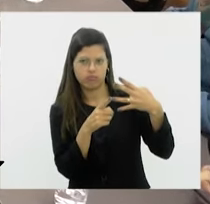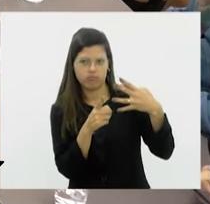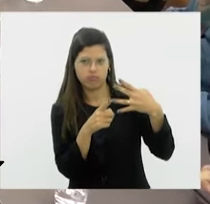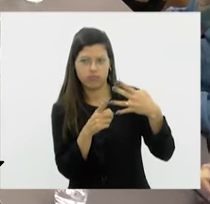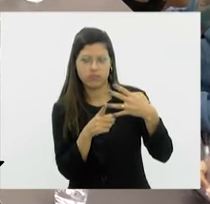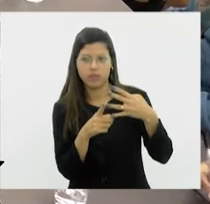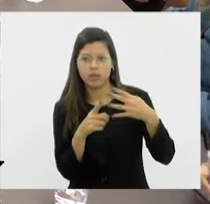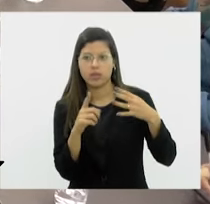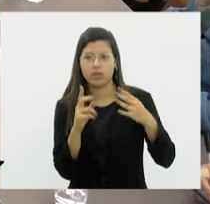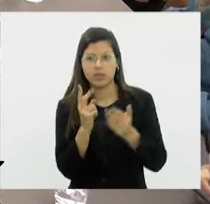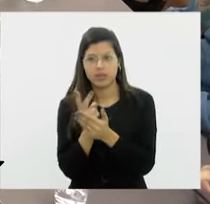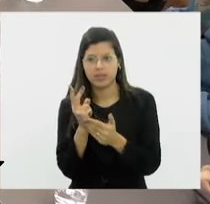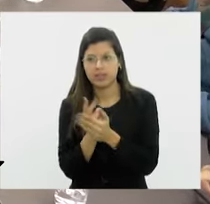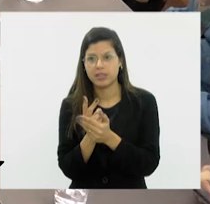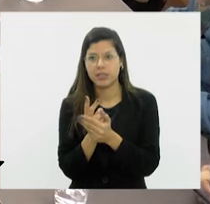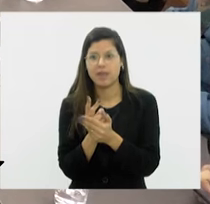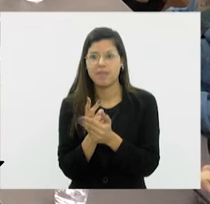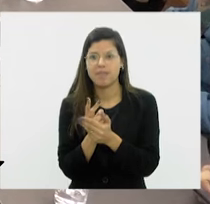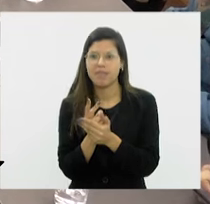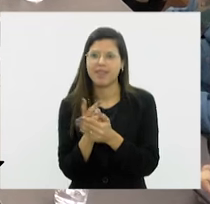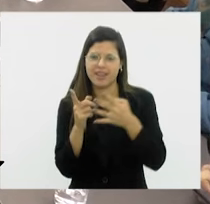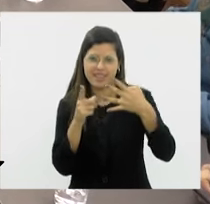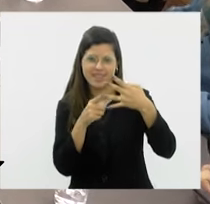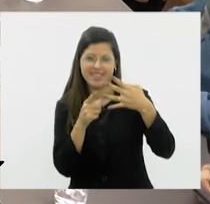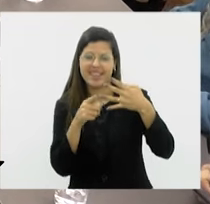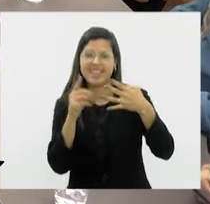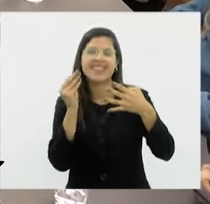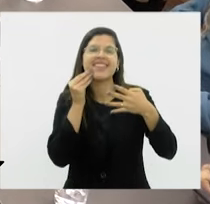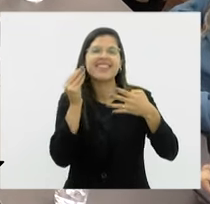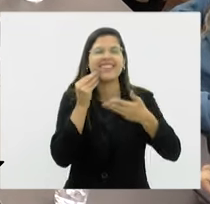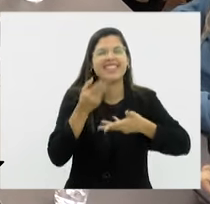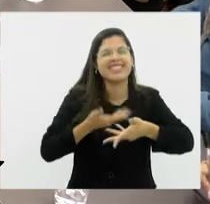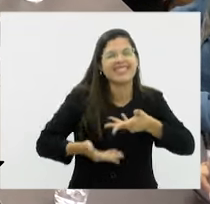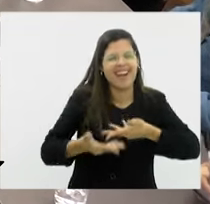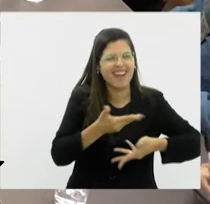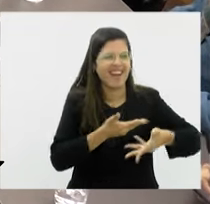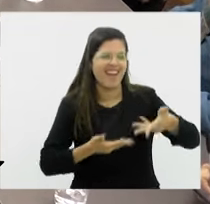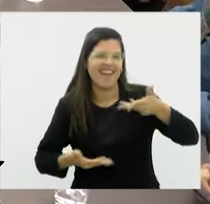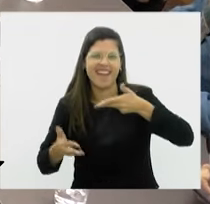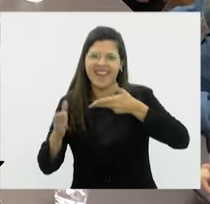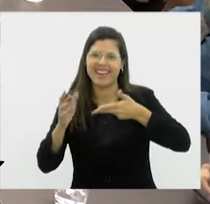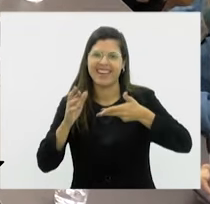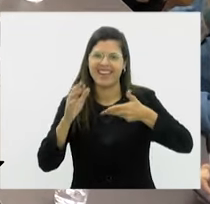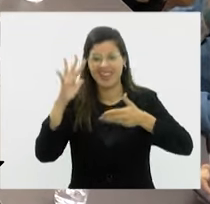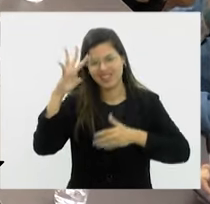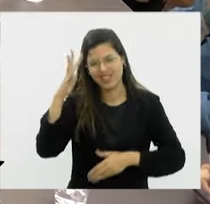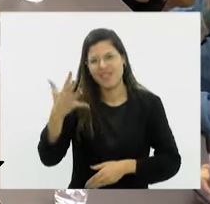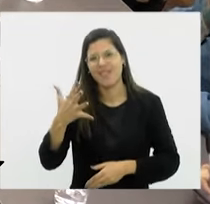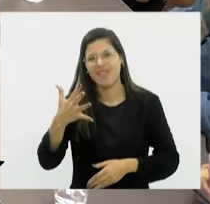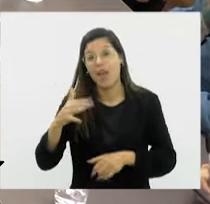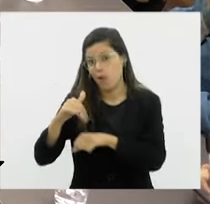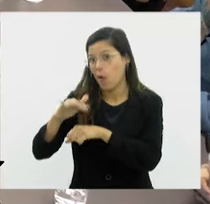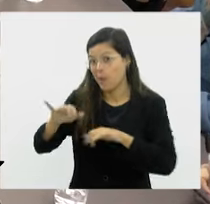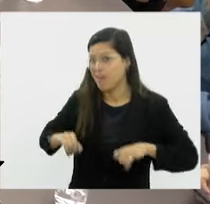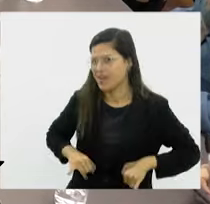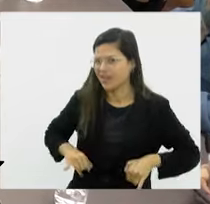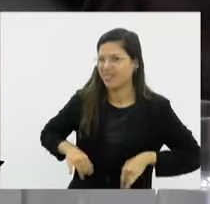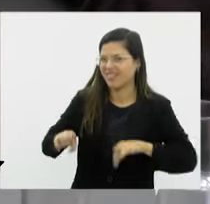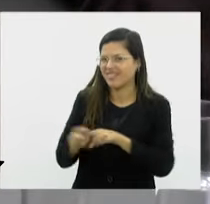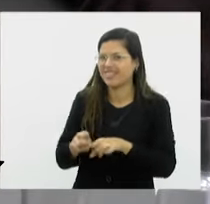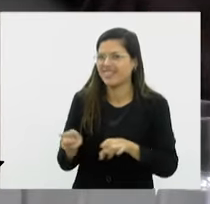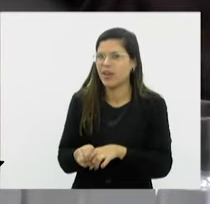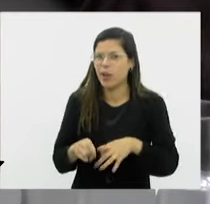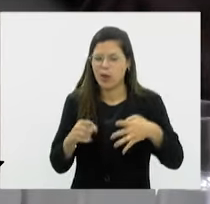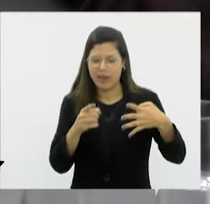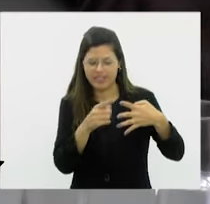do meio é conciliador. Que é o que mais sofre, né? Porque os extremos fazem o diabo, não? Os do meio